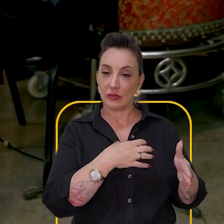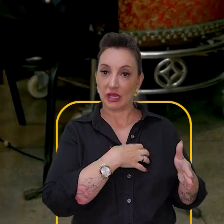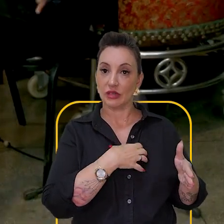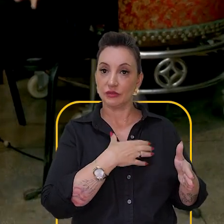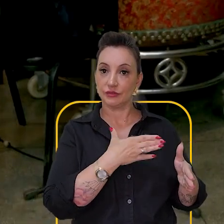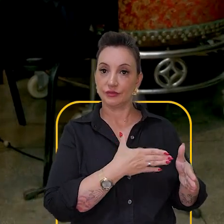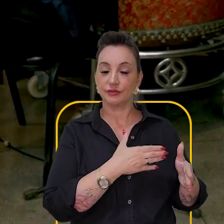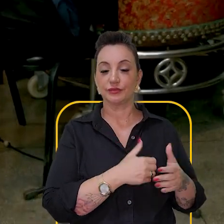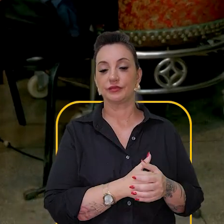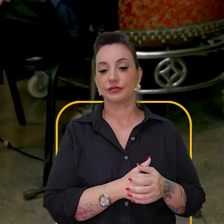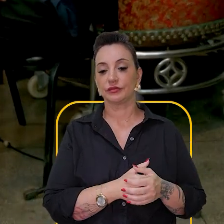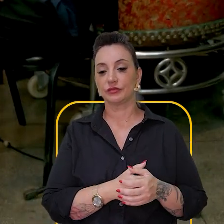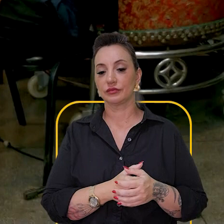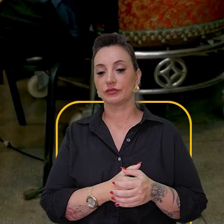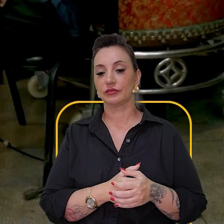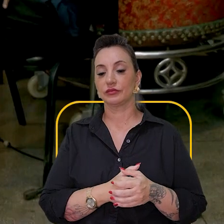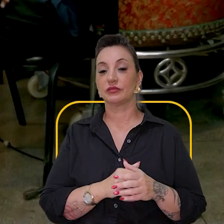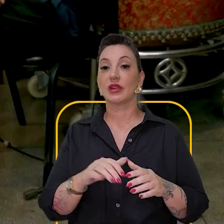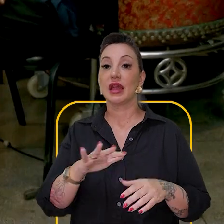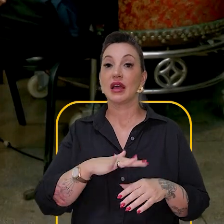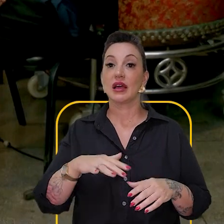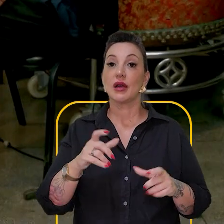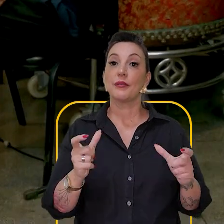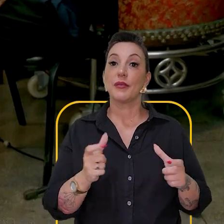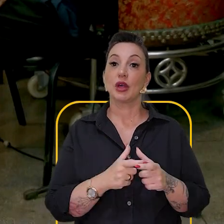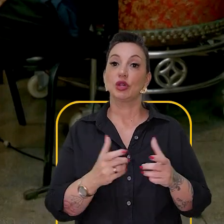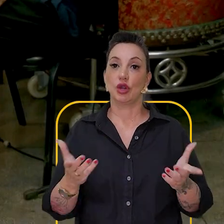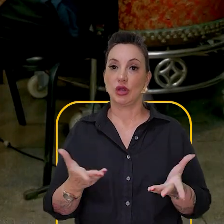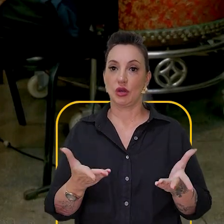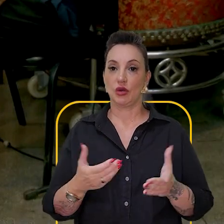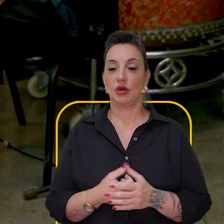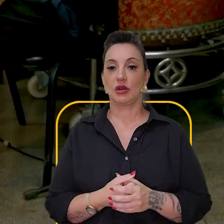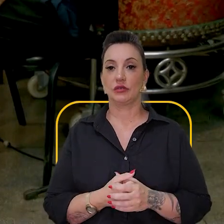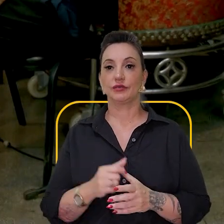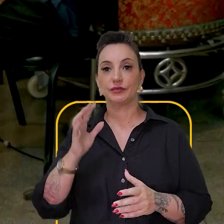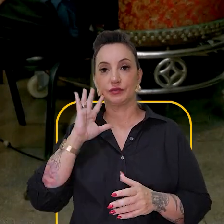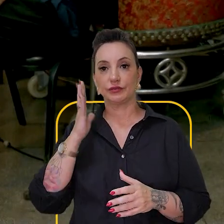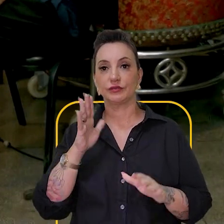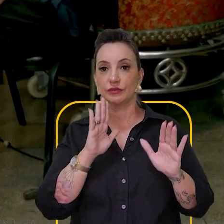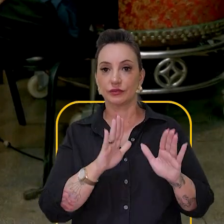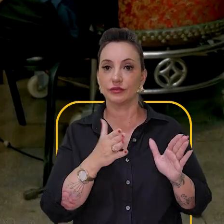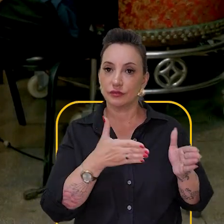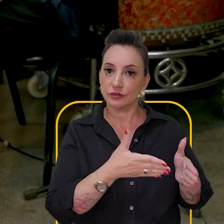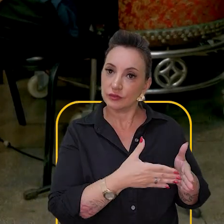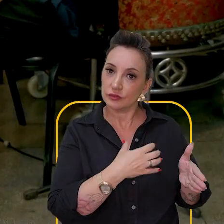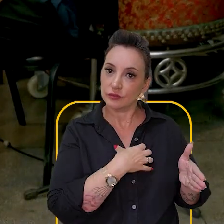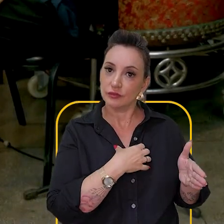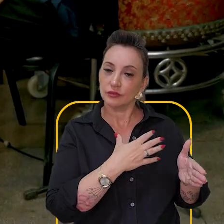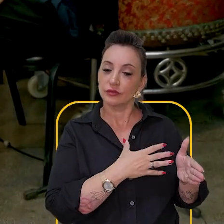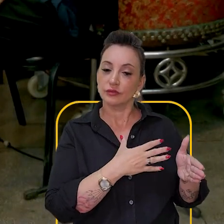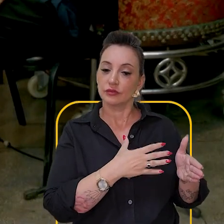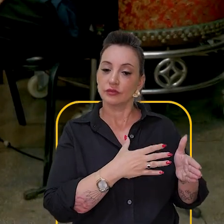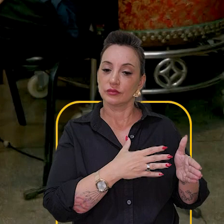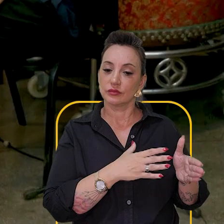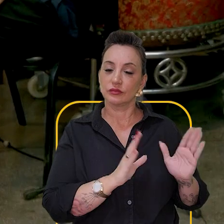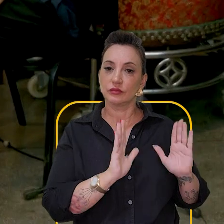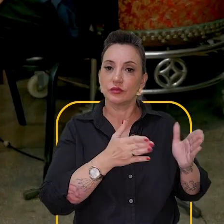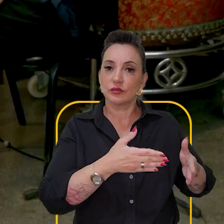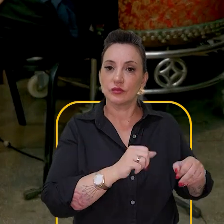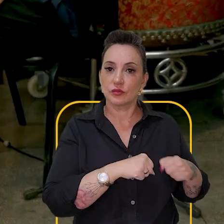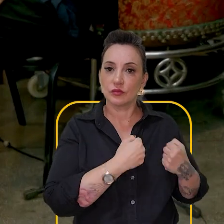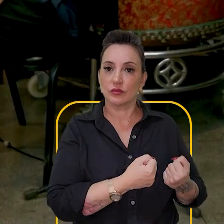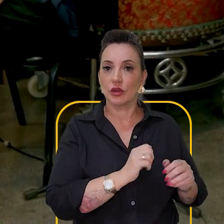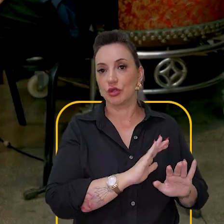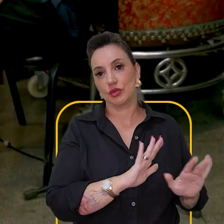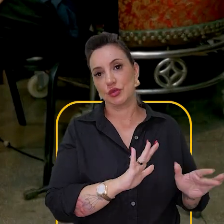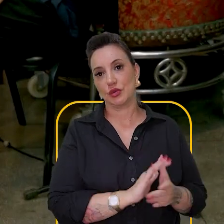ou Eu sempre tive um carinho especial pelo wintun né e eu tô com um espaço bem menor agora então eu